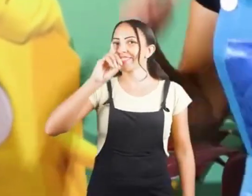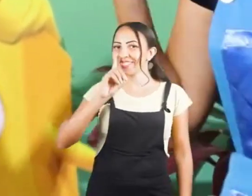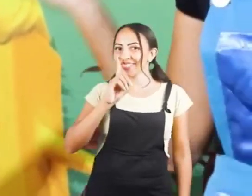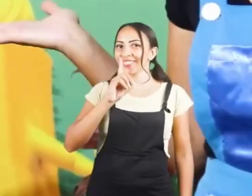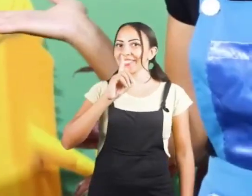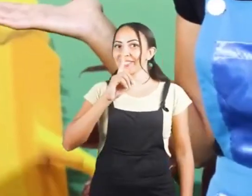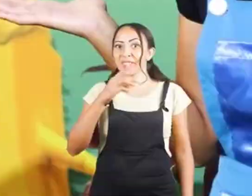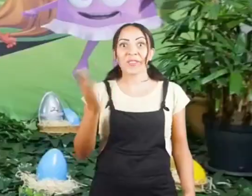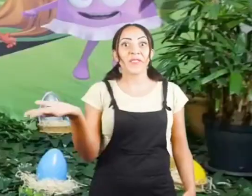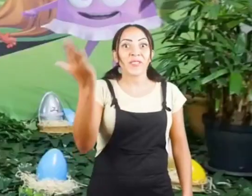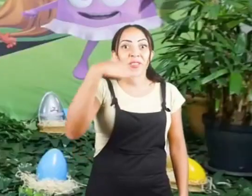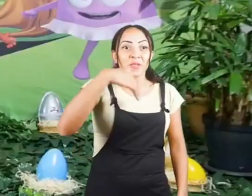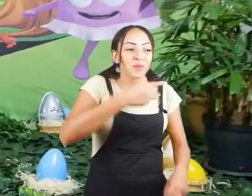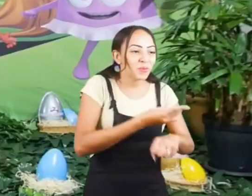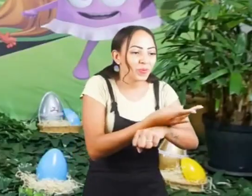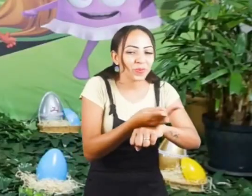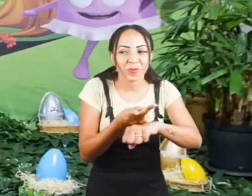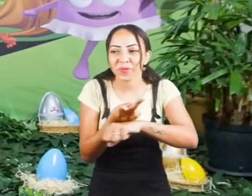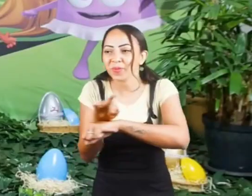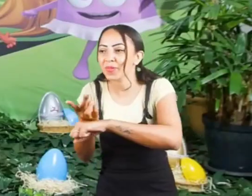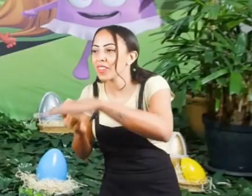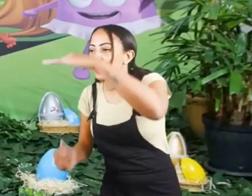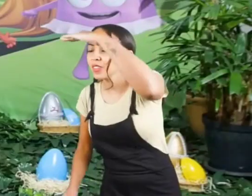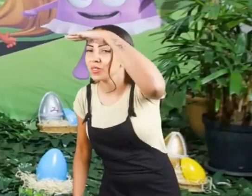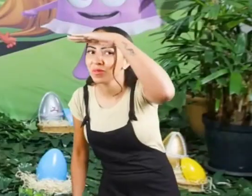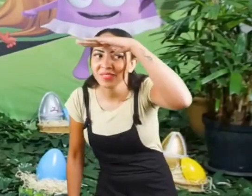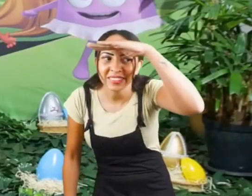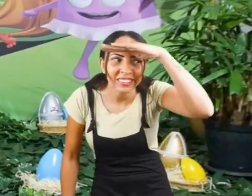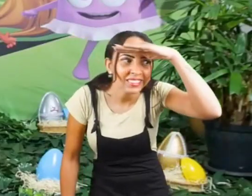Amarelo! Vamos procurar!